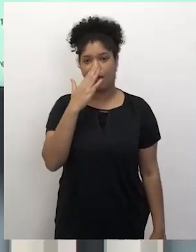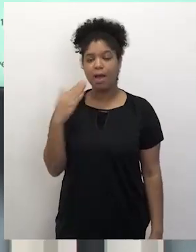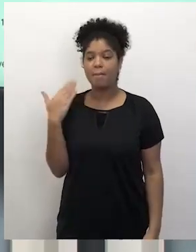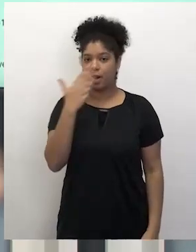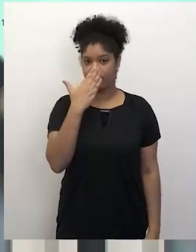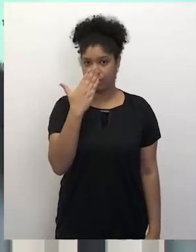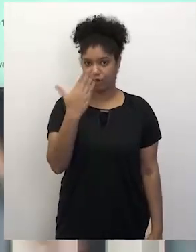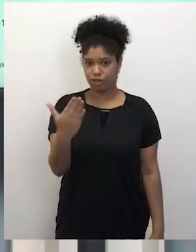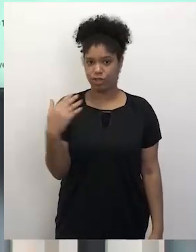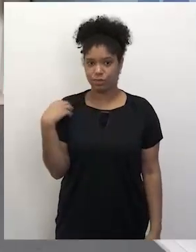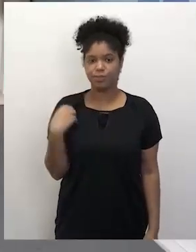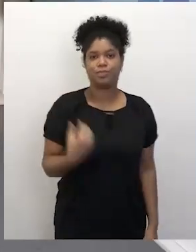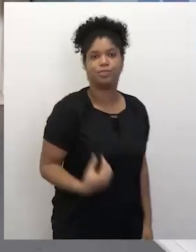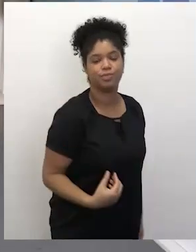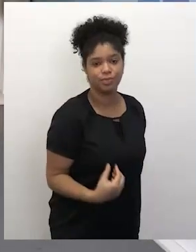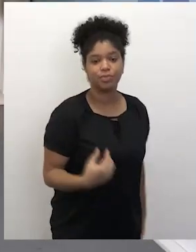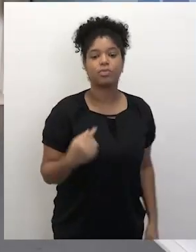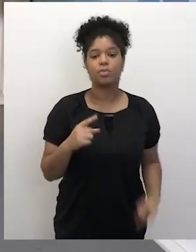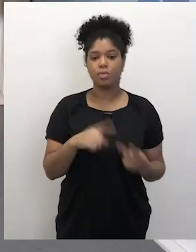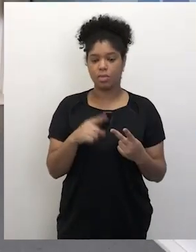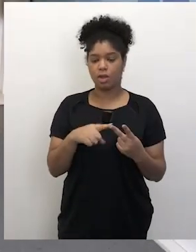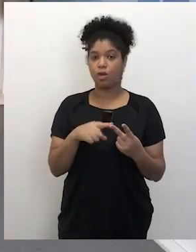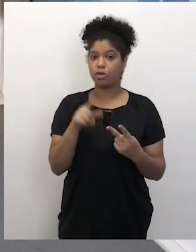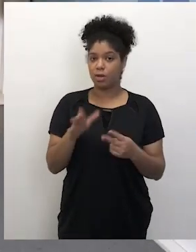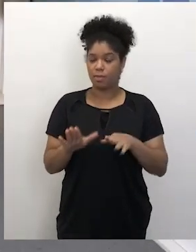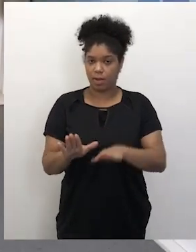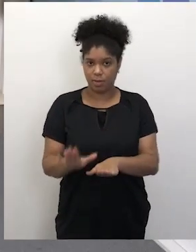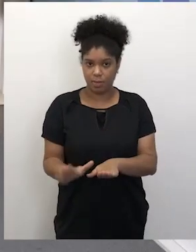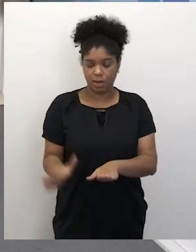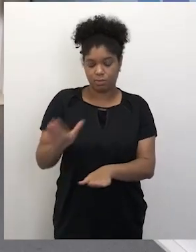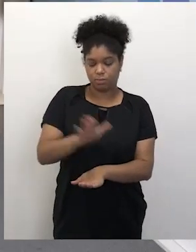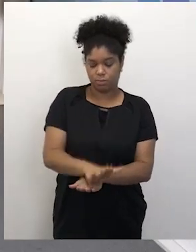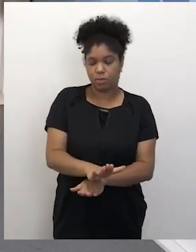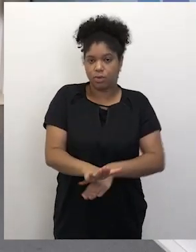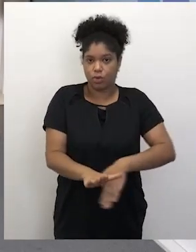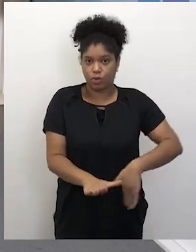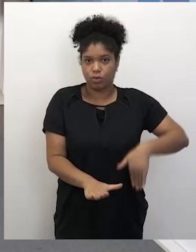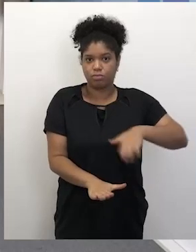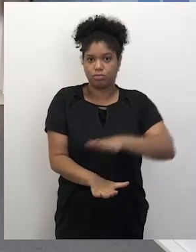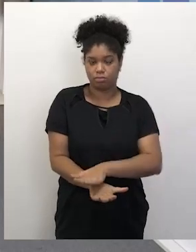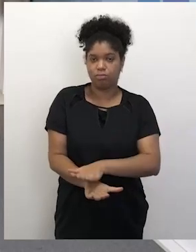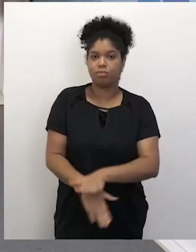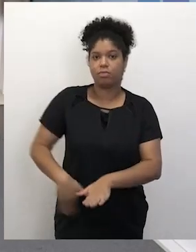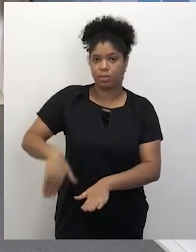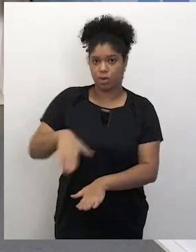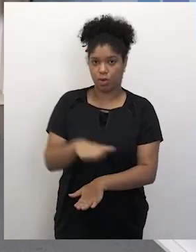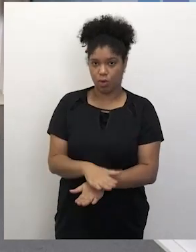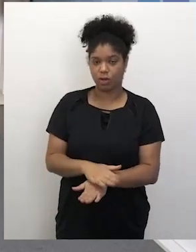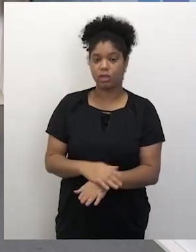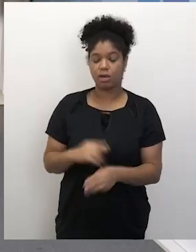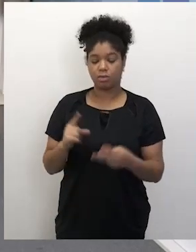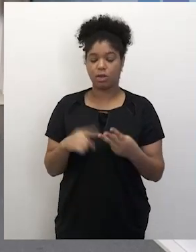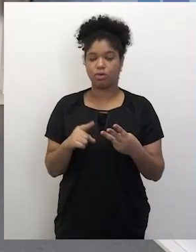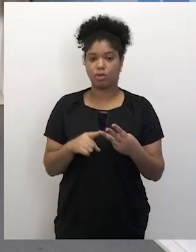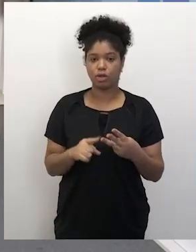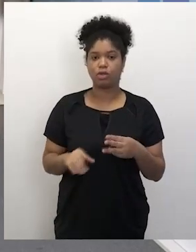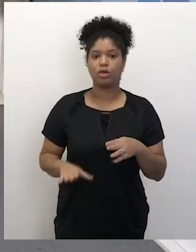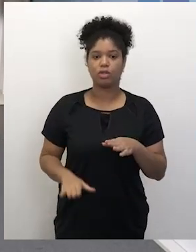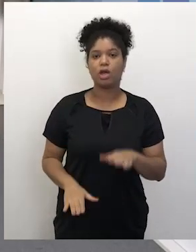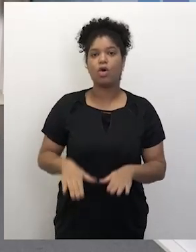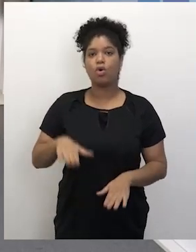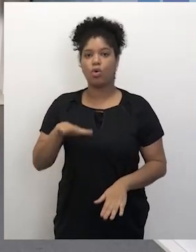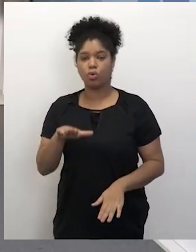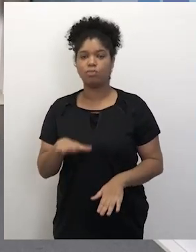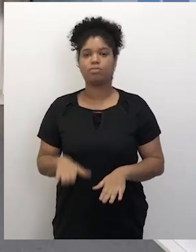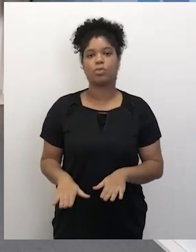frente. Ok. Joelho. Joelho, arrasta. Pisa, arrasta. Cinco, seis, sete, sobe. Um, dois. Um,